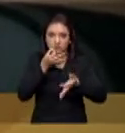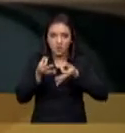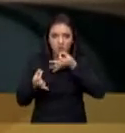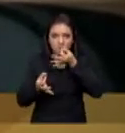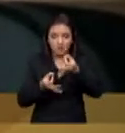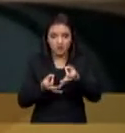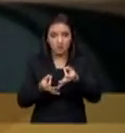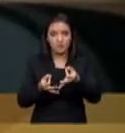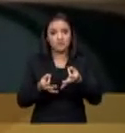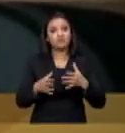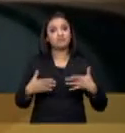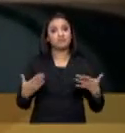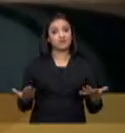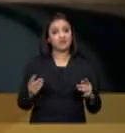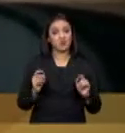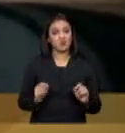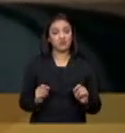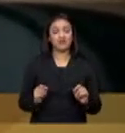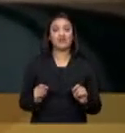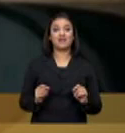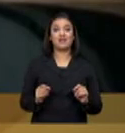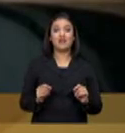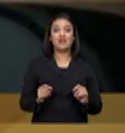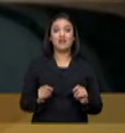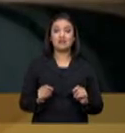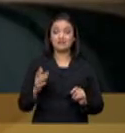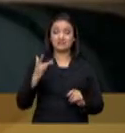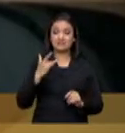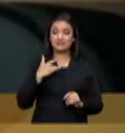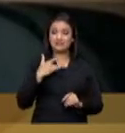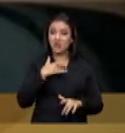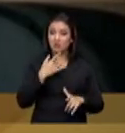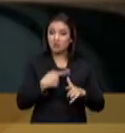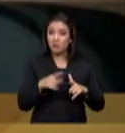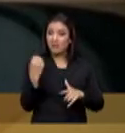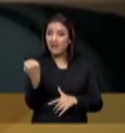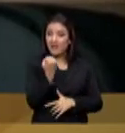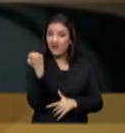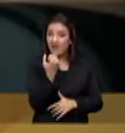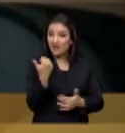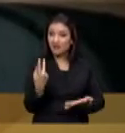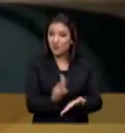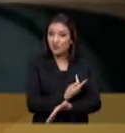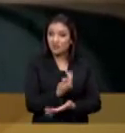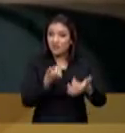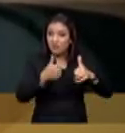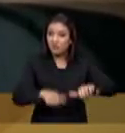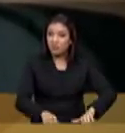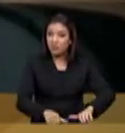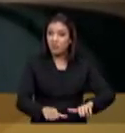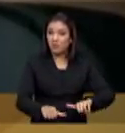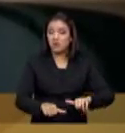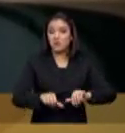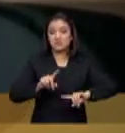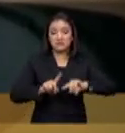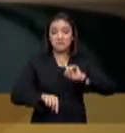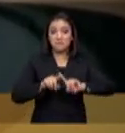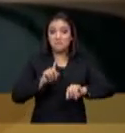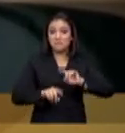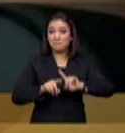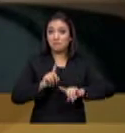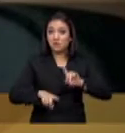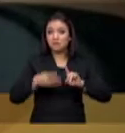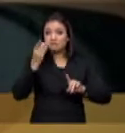porque são graves os problemas de saúde causados pelos produtos não saudáveis e porque